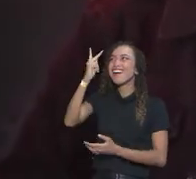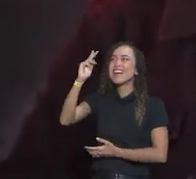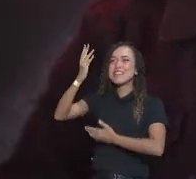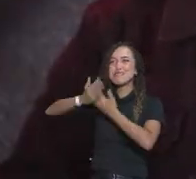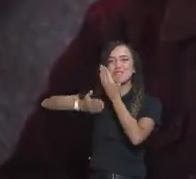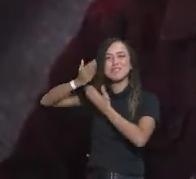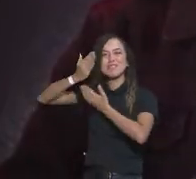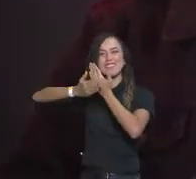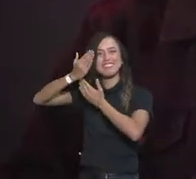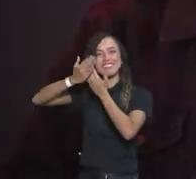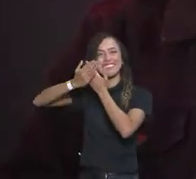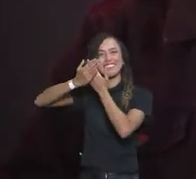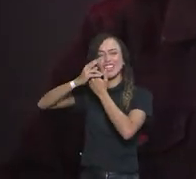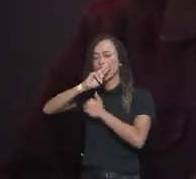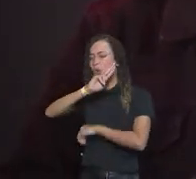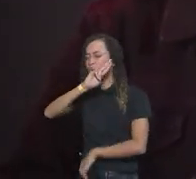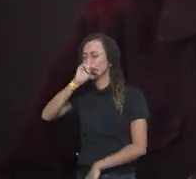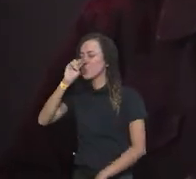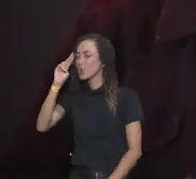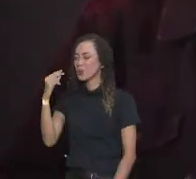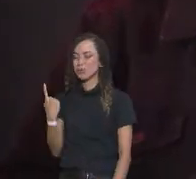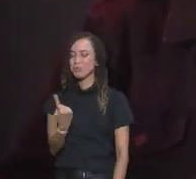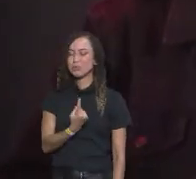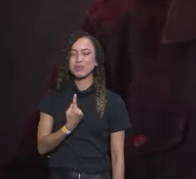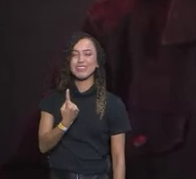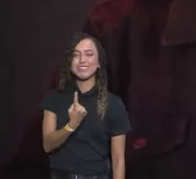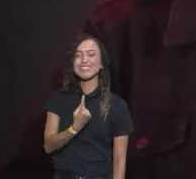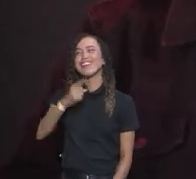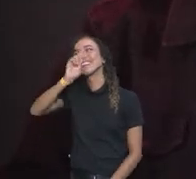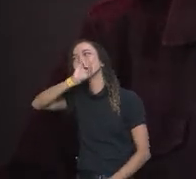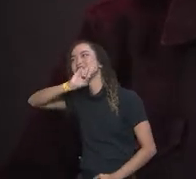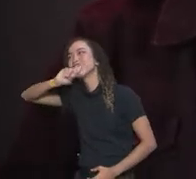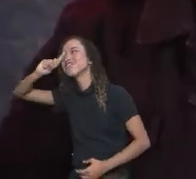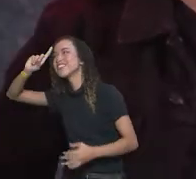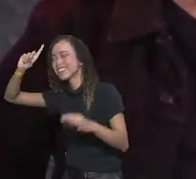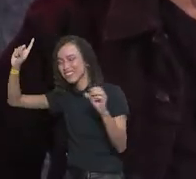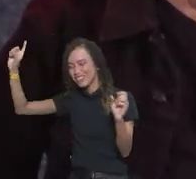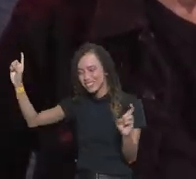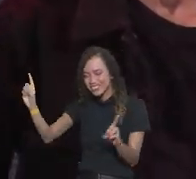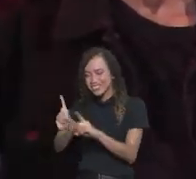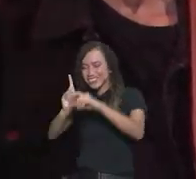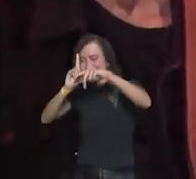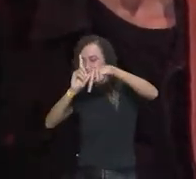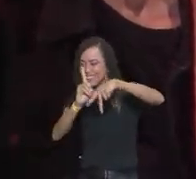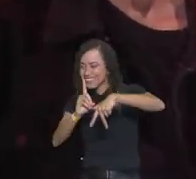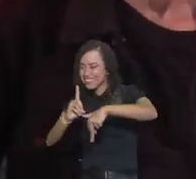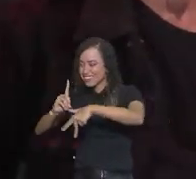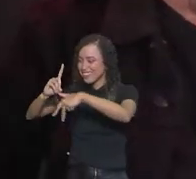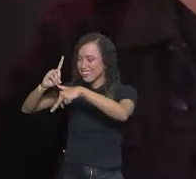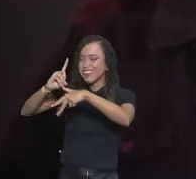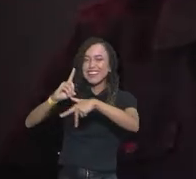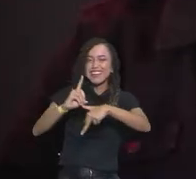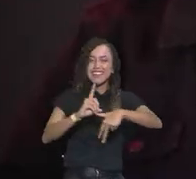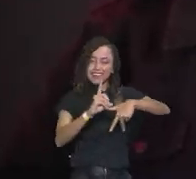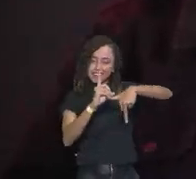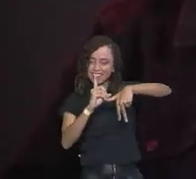não estou sozinho Tu estás comigo